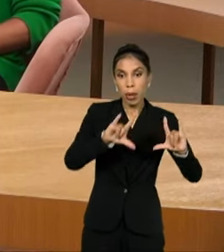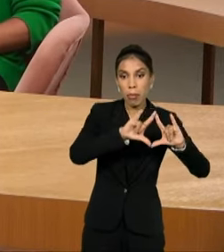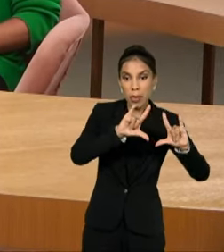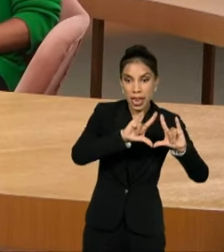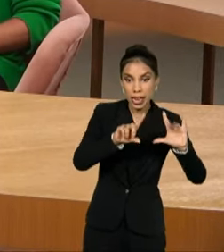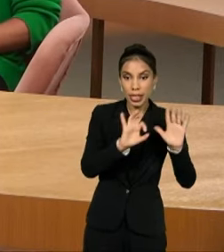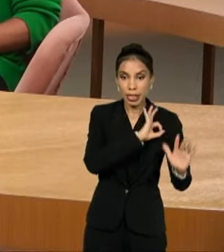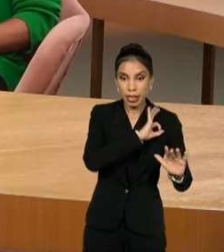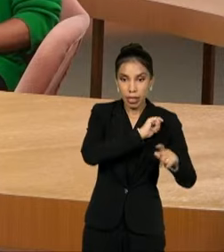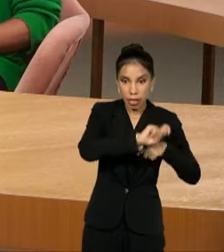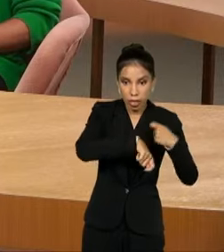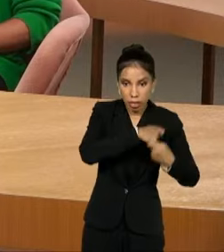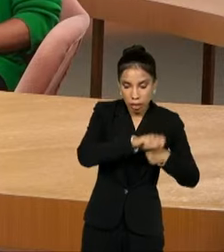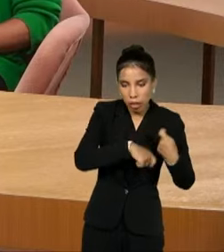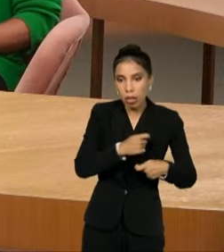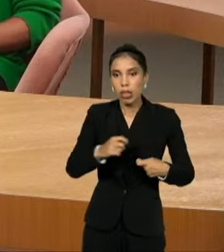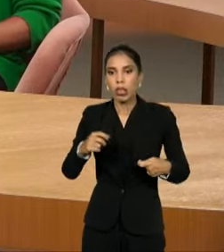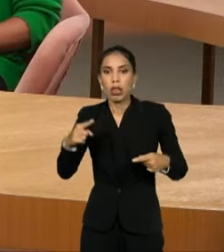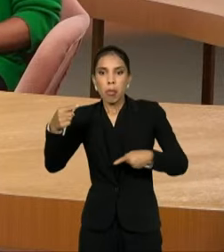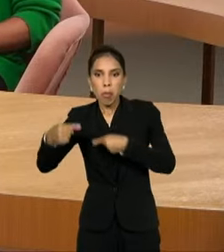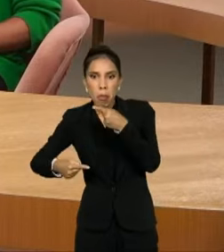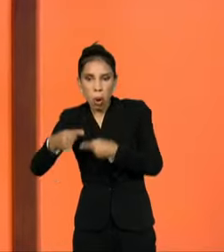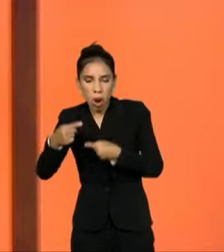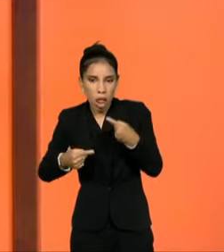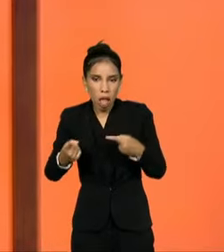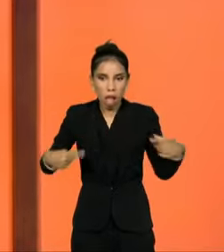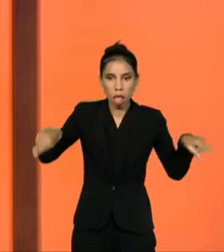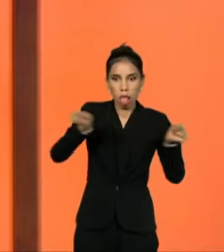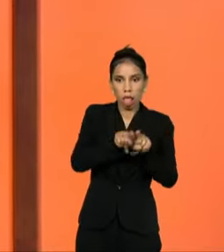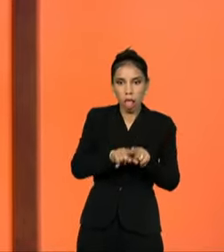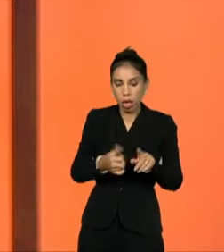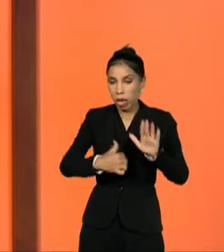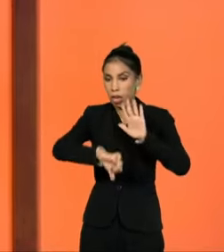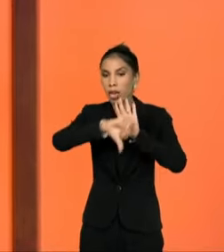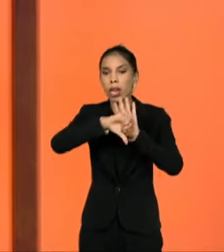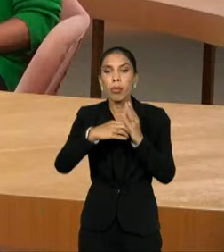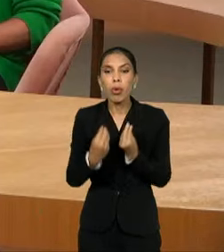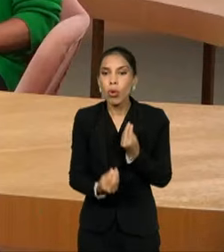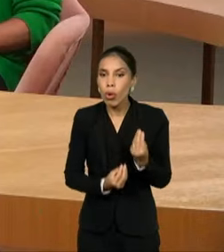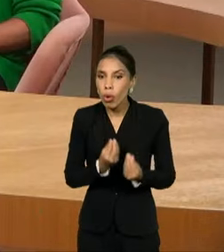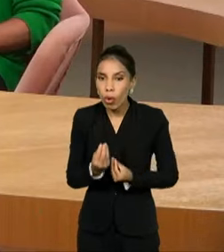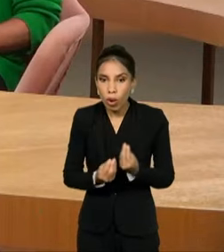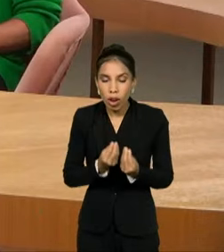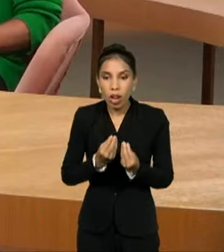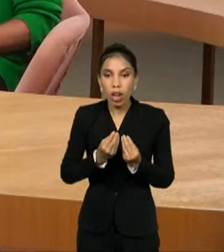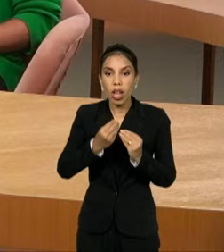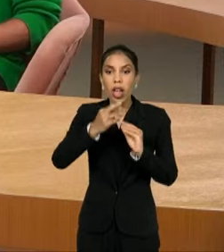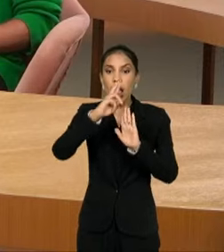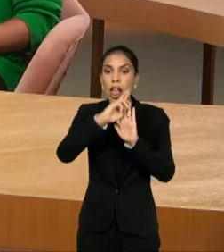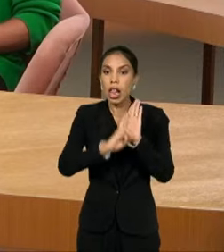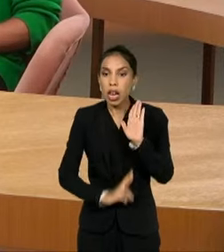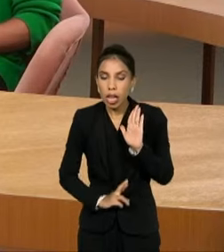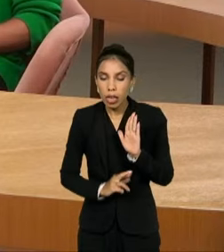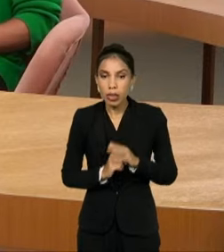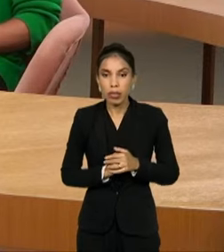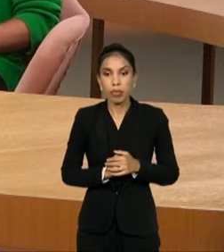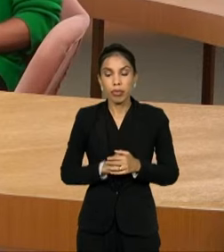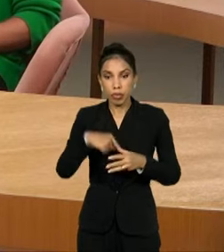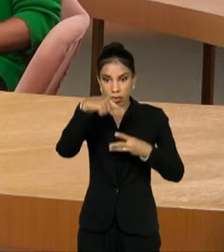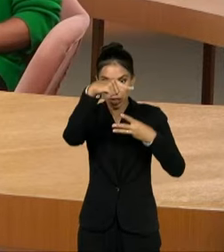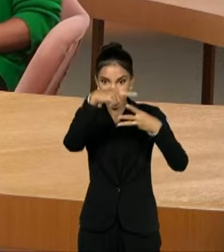né? Crime, polícia e polícia, né? Ontem isso abre o relatório da CPI. É, isso abre o relatório, você criou essa tríade